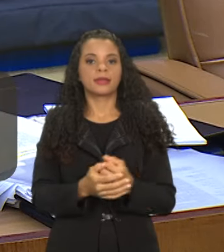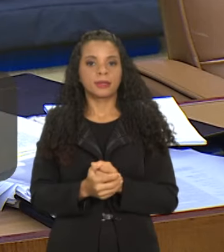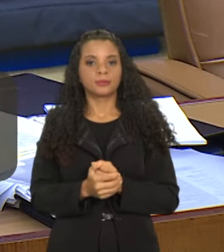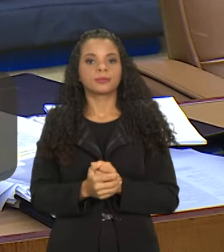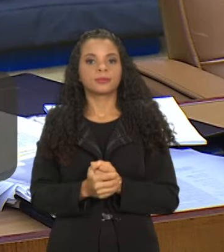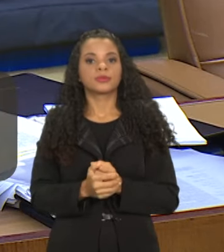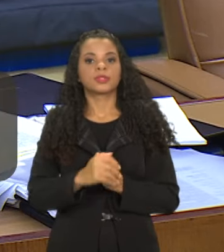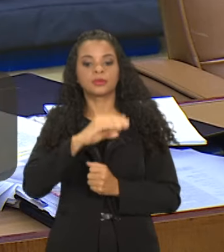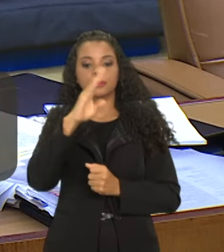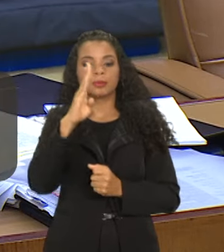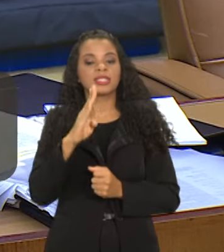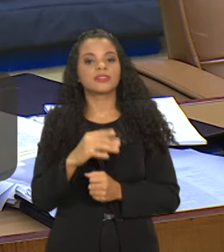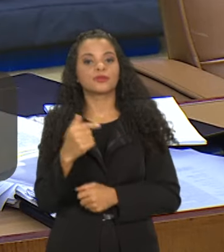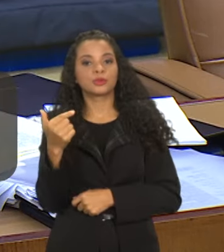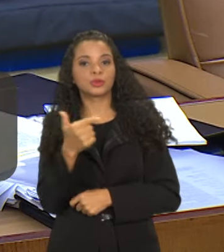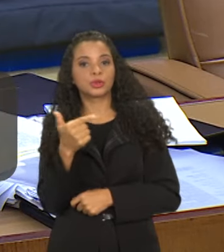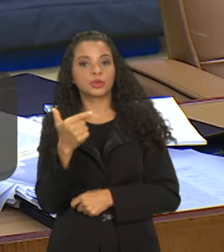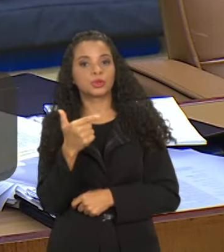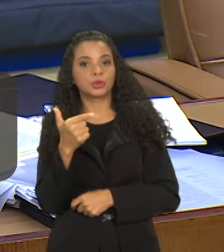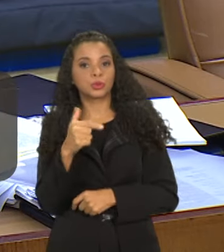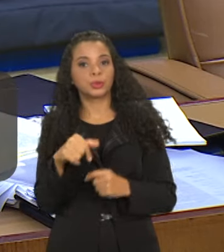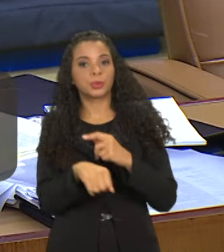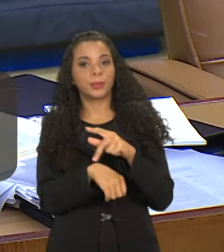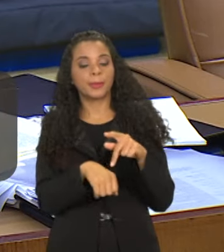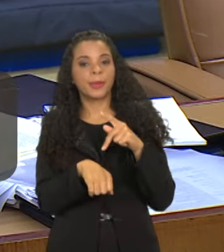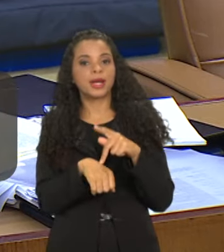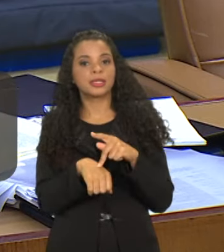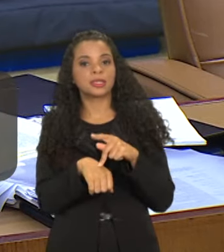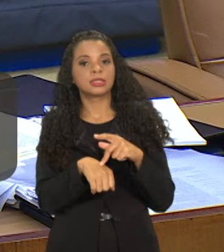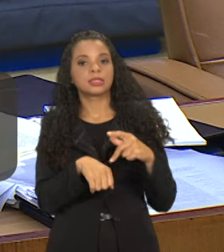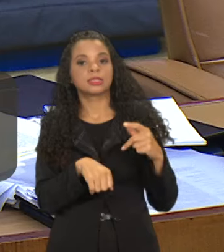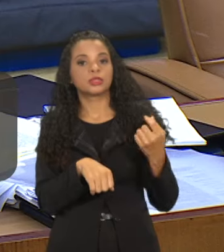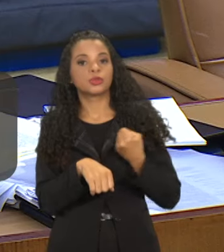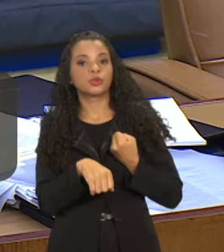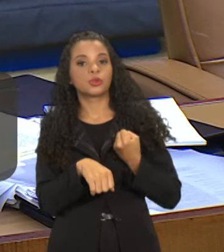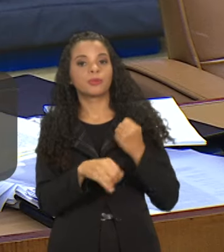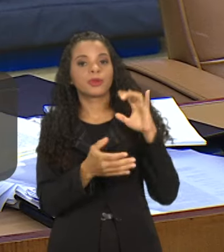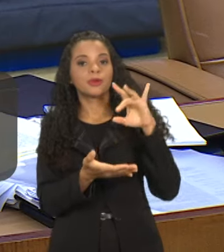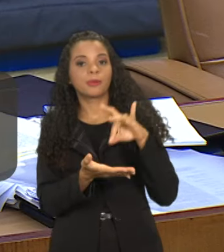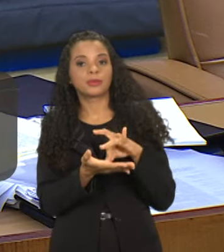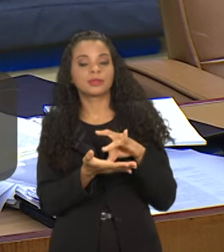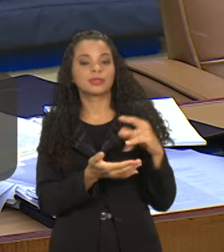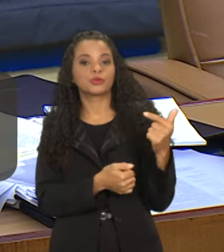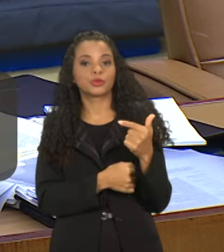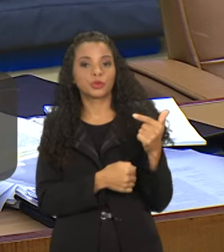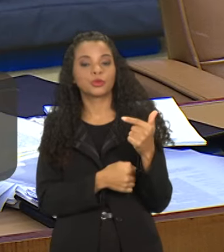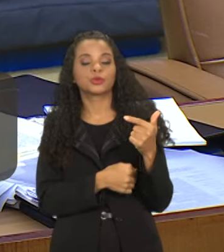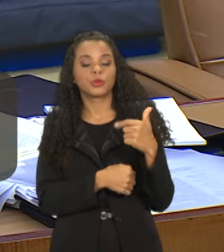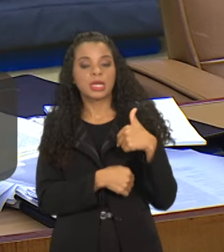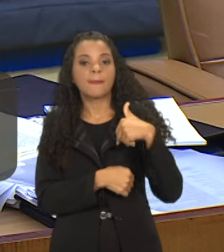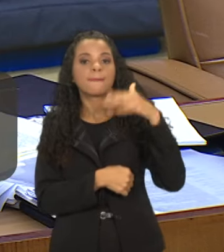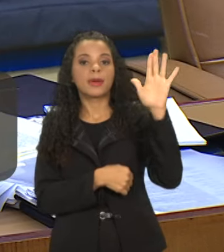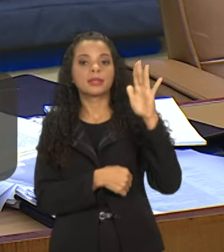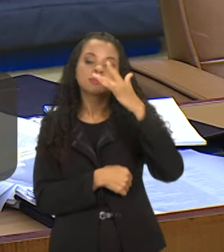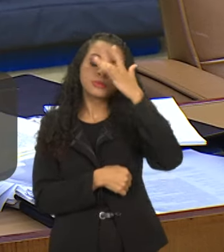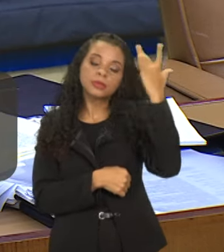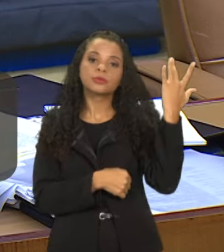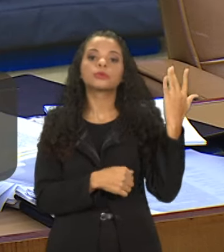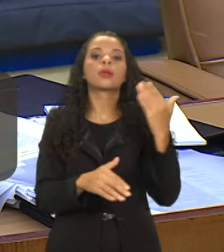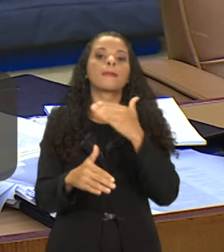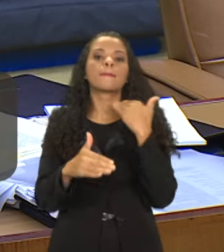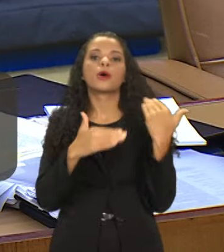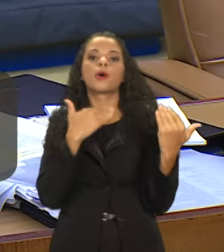não em percentuais, mas em números absolutos, o segundo país do mundo com maior número de mortes. Não por